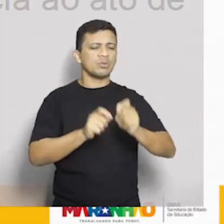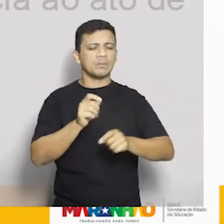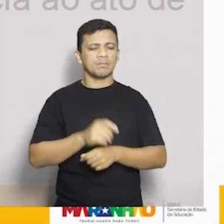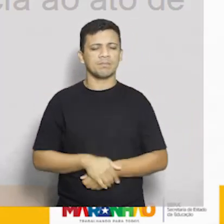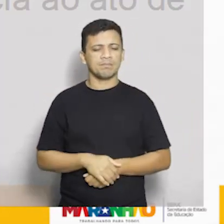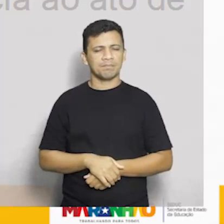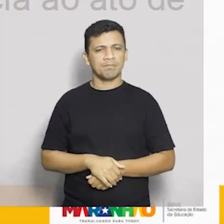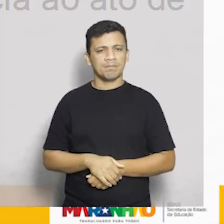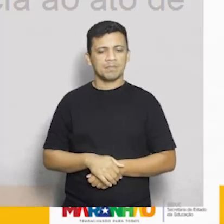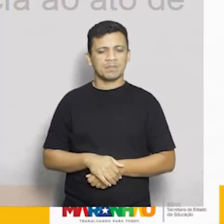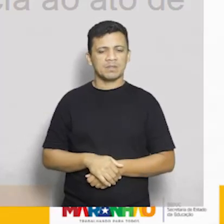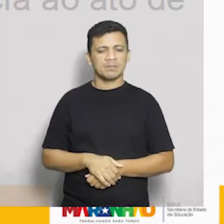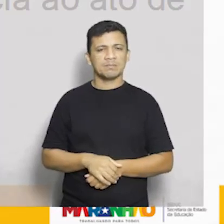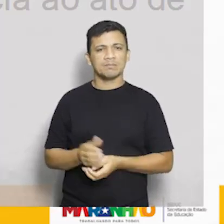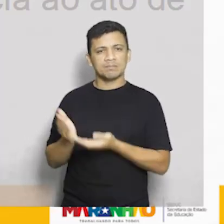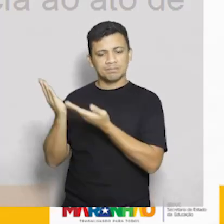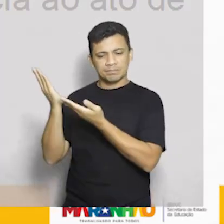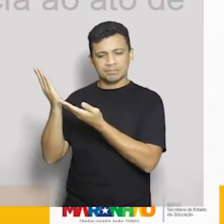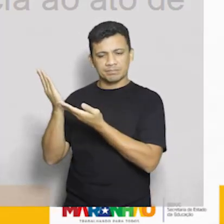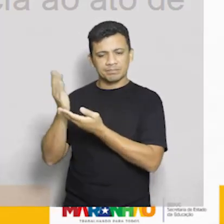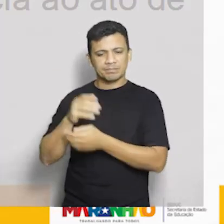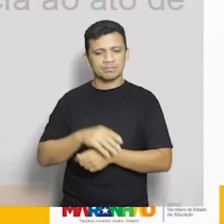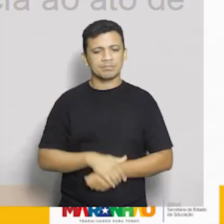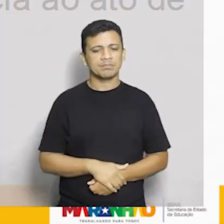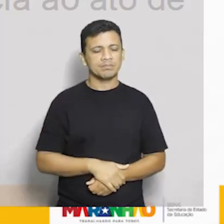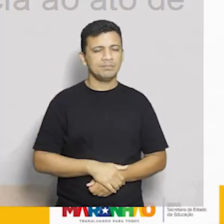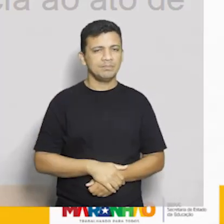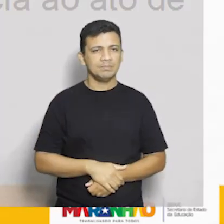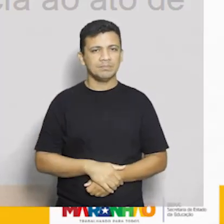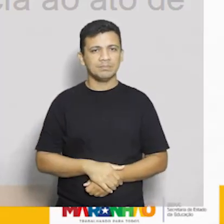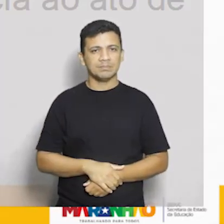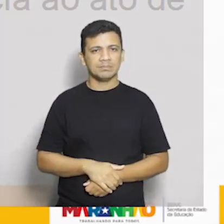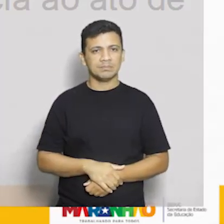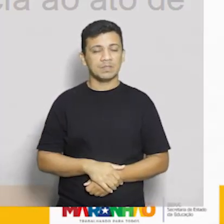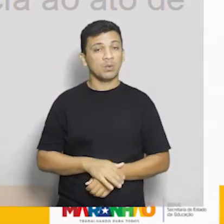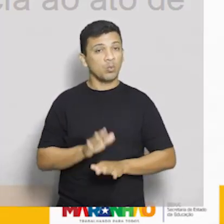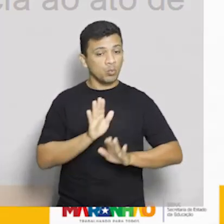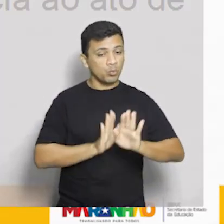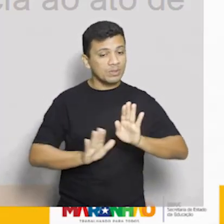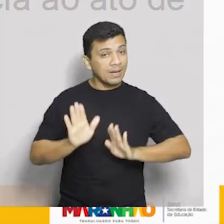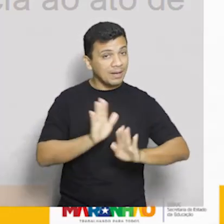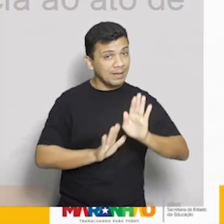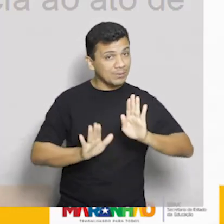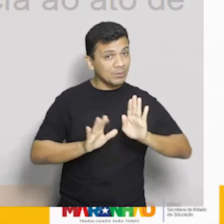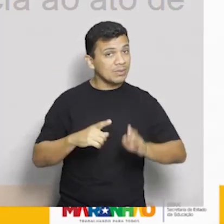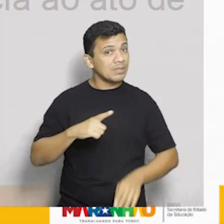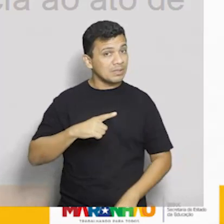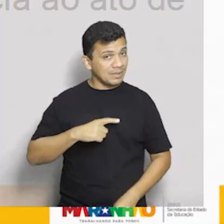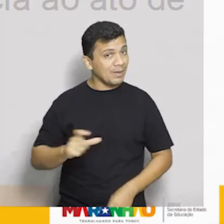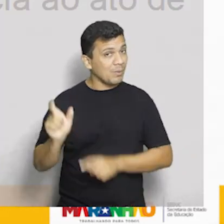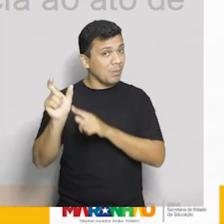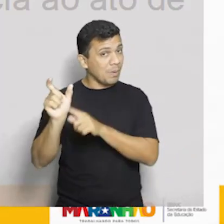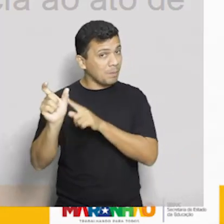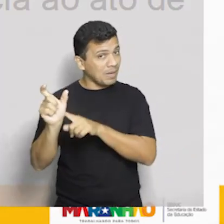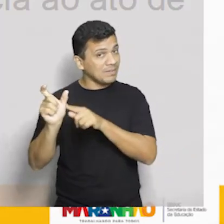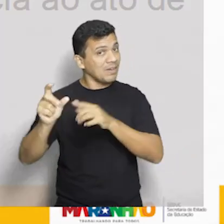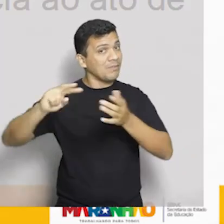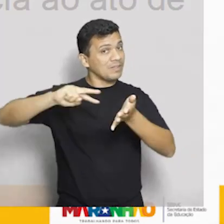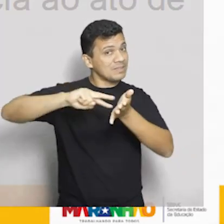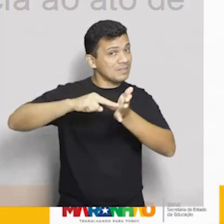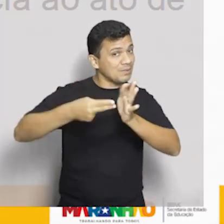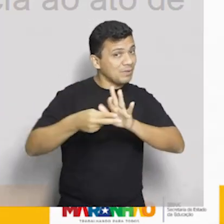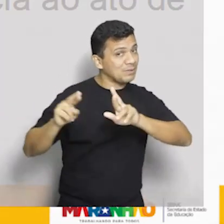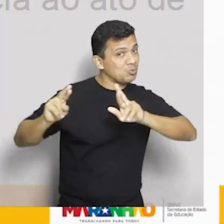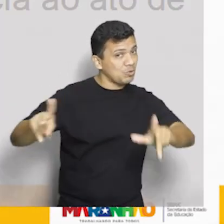temos aqui em cima, we are a culture and not a costume. Cuidado que aqui nós temos um falso cognato, tá?